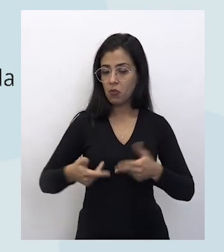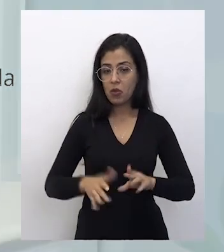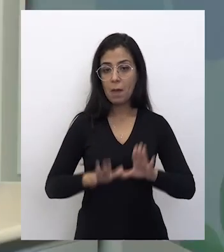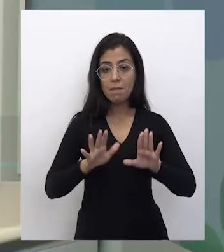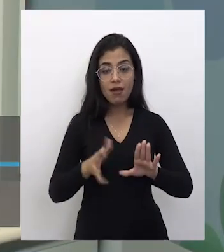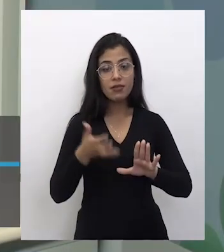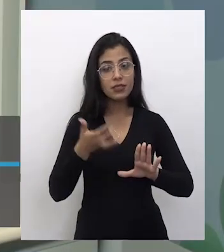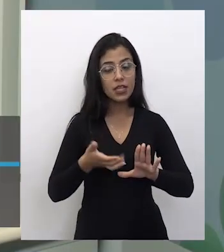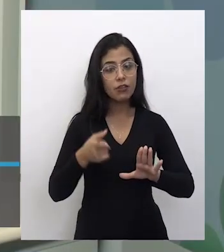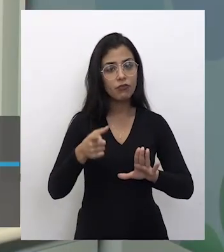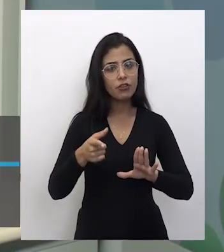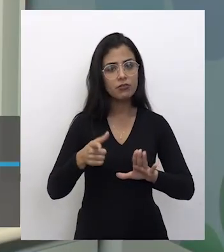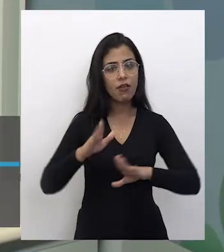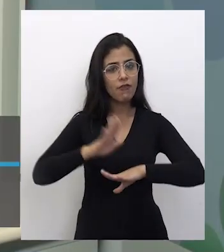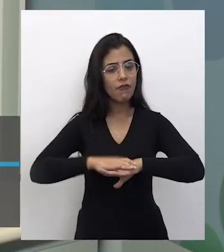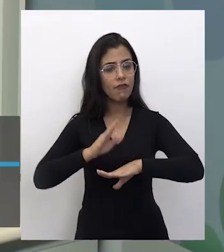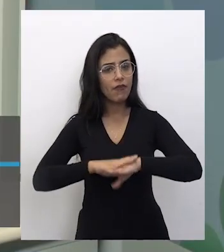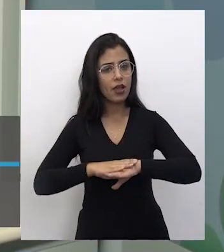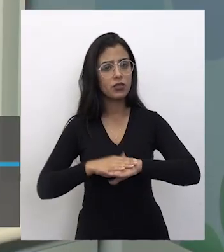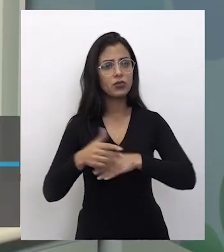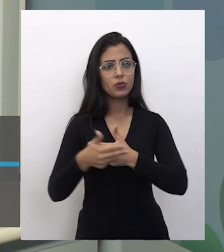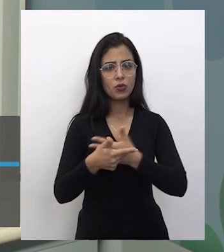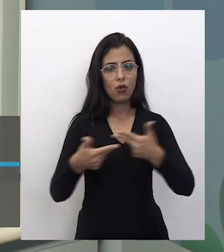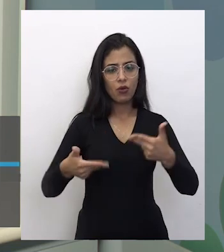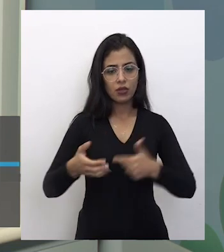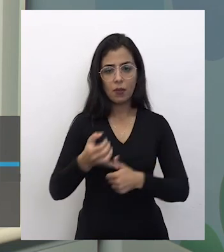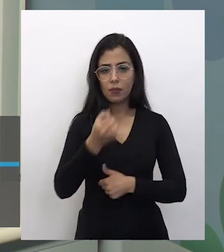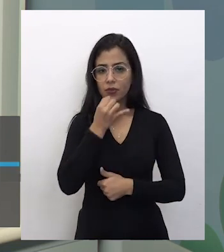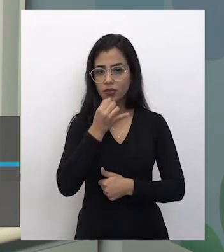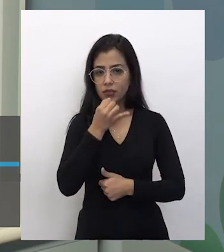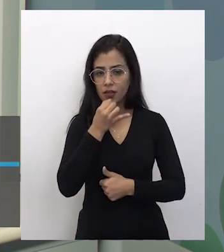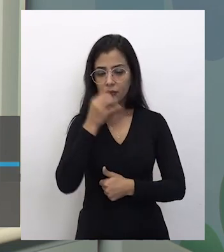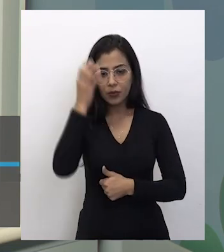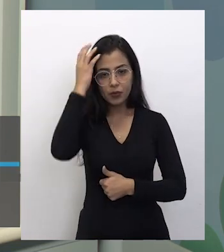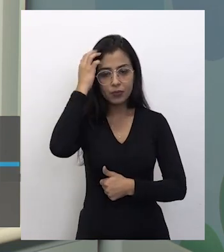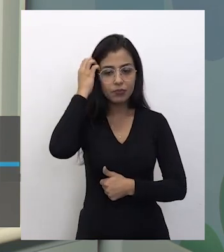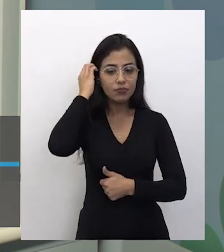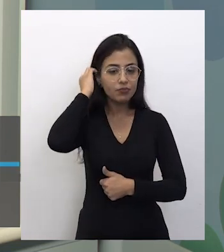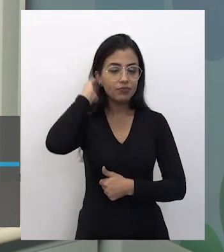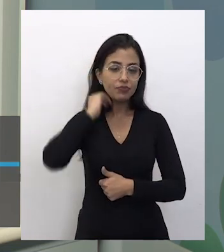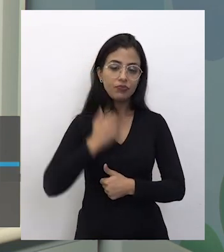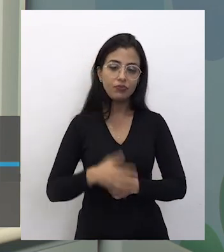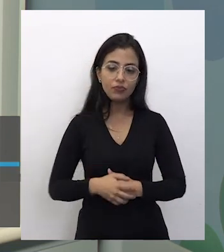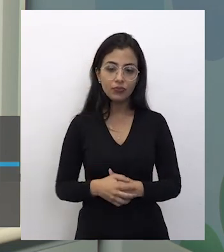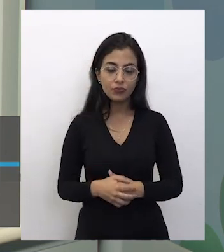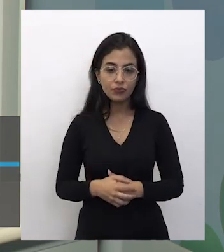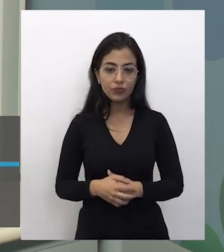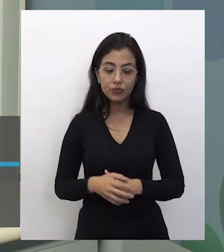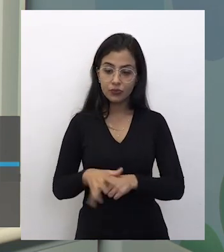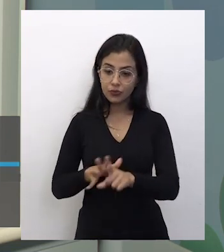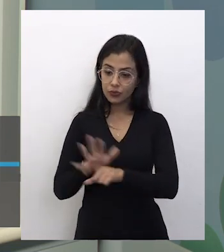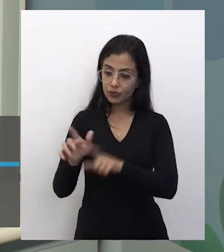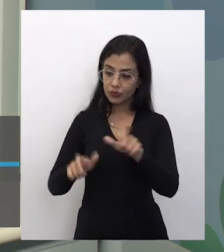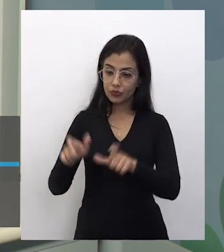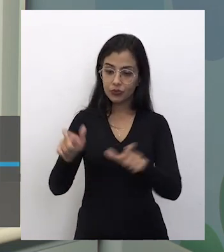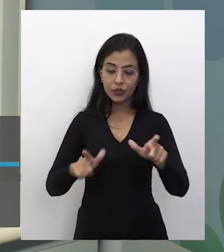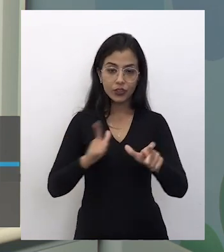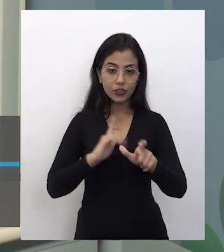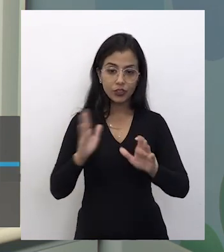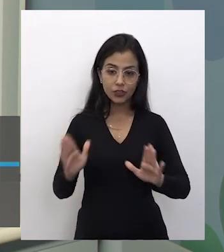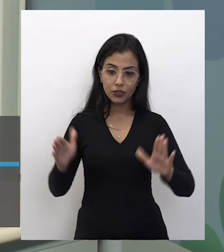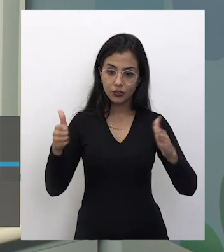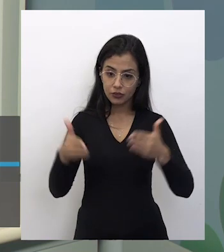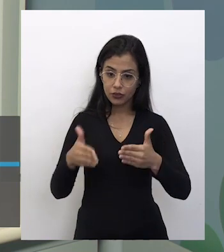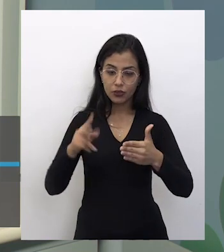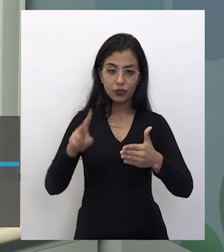que você adquira ou faça aquela situação. Por exemplo, uma campanha publicitária que tem um foco sobre a questão